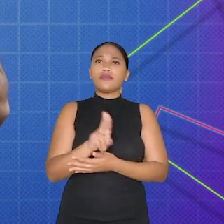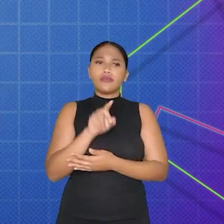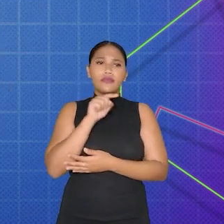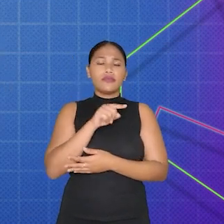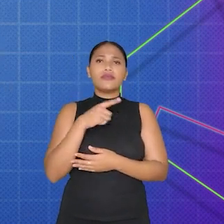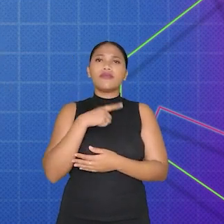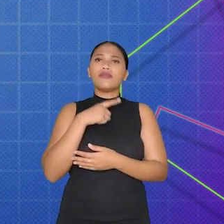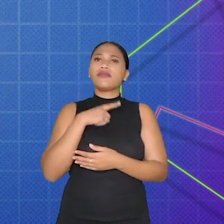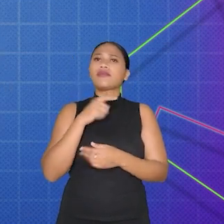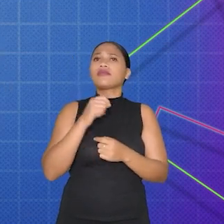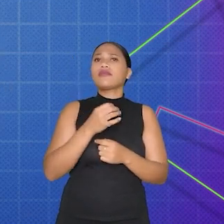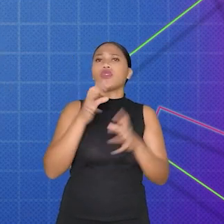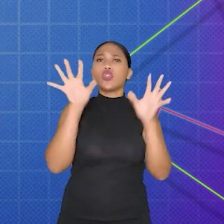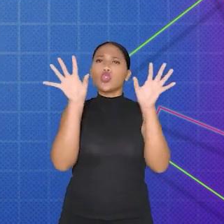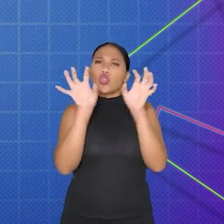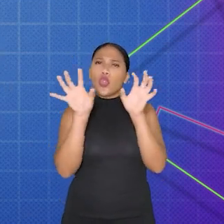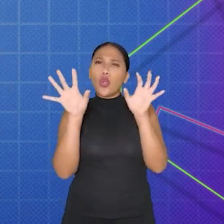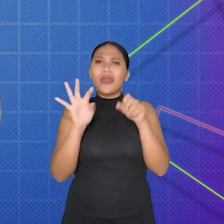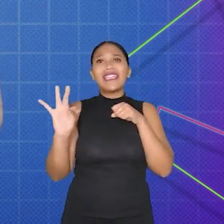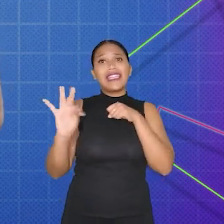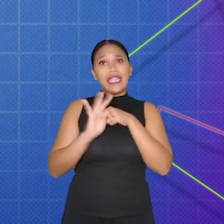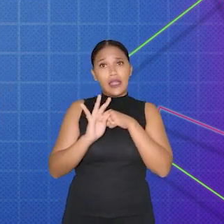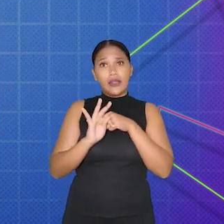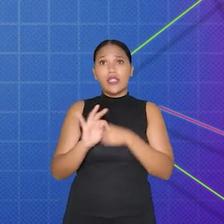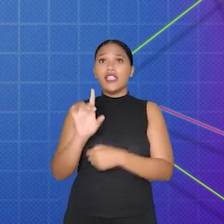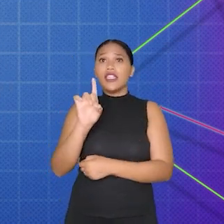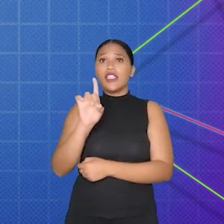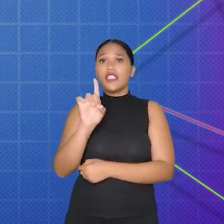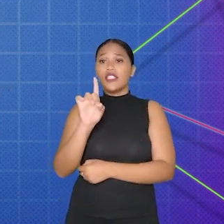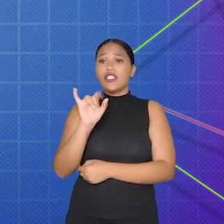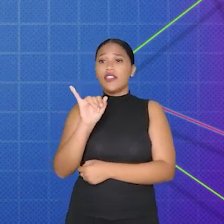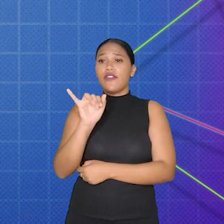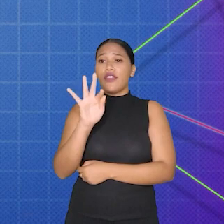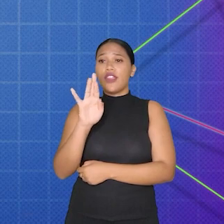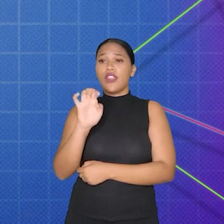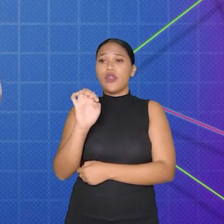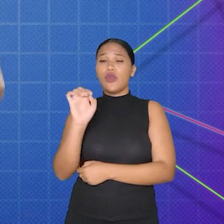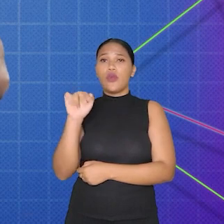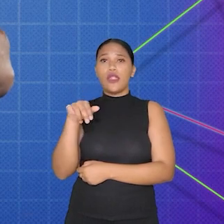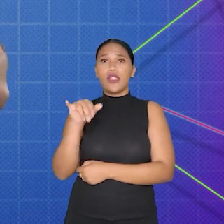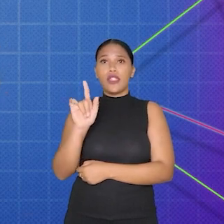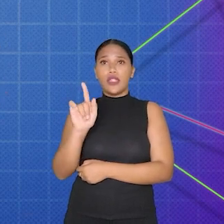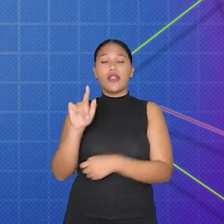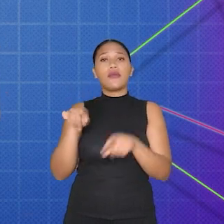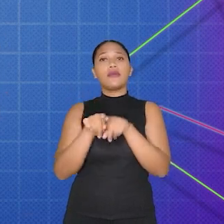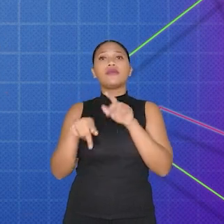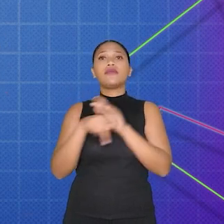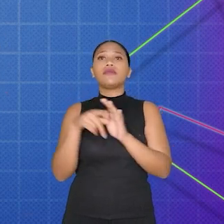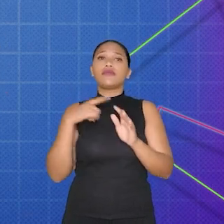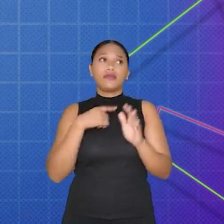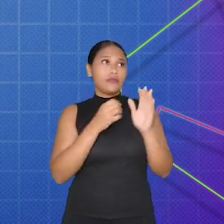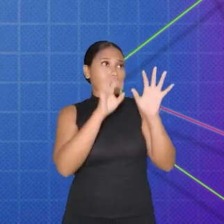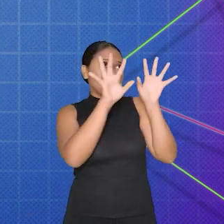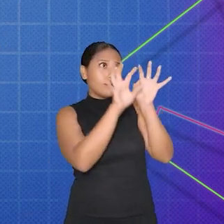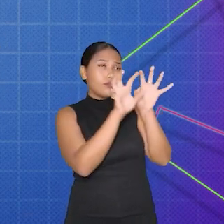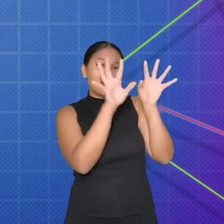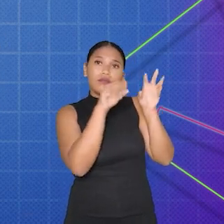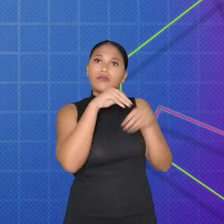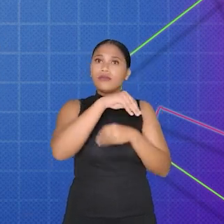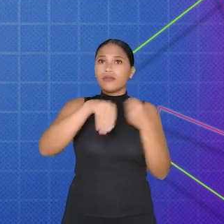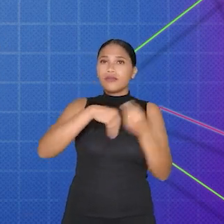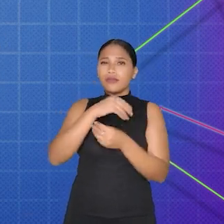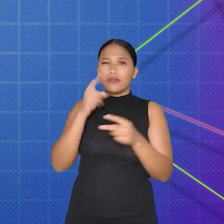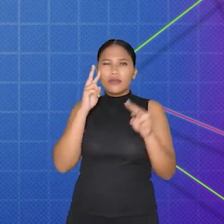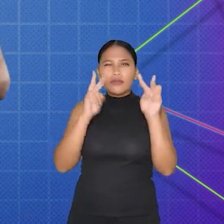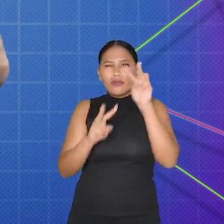chamada differing para criar efeitos de sombra e iluminação. Differing consiste em usar pontos de diferentes cores em uma área para criar uma